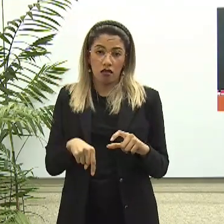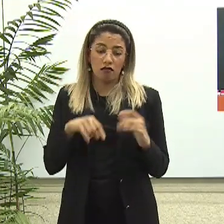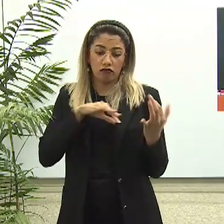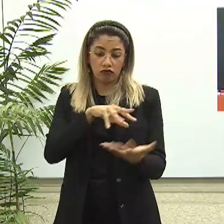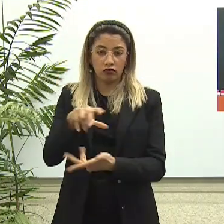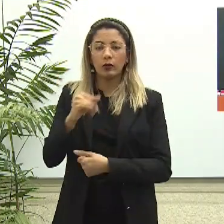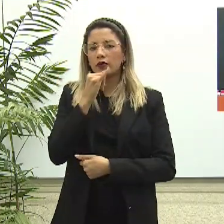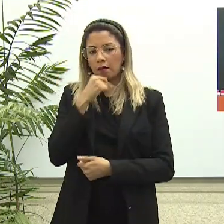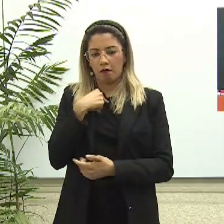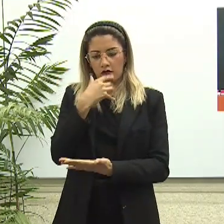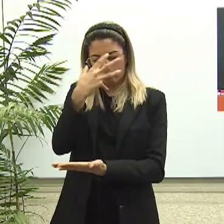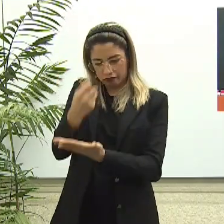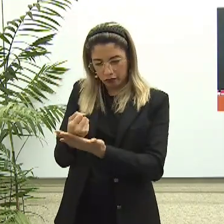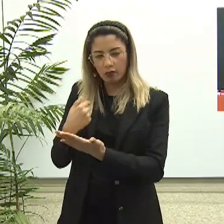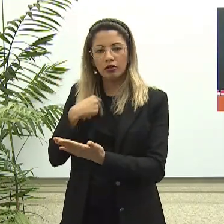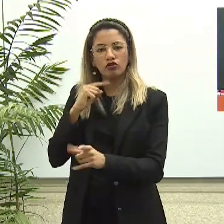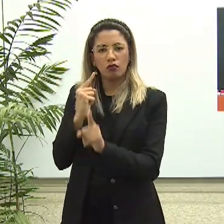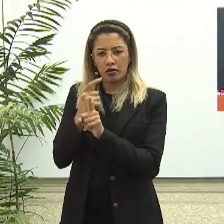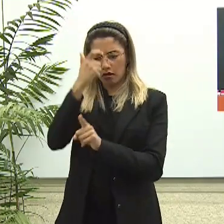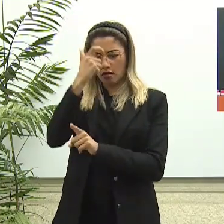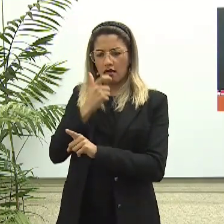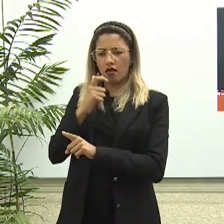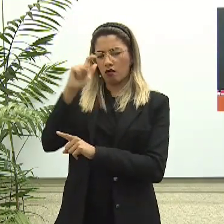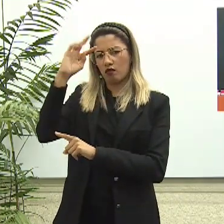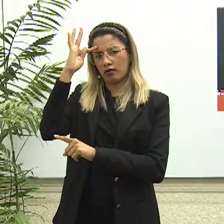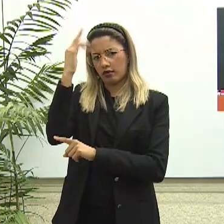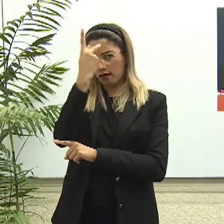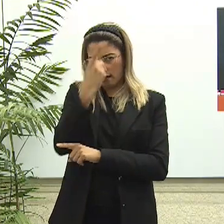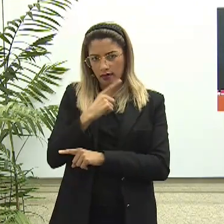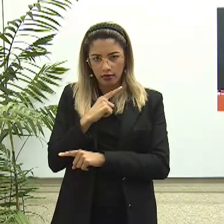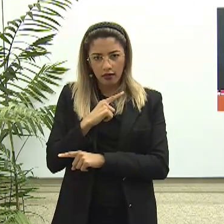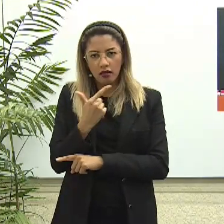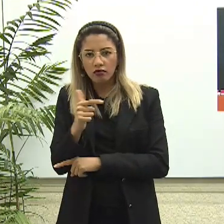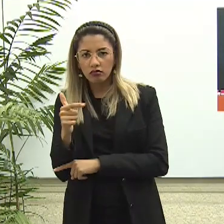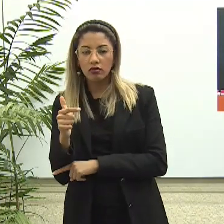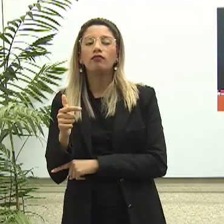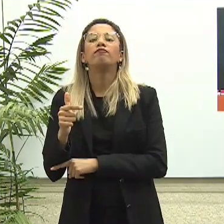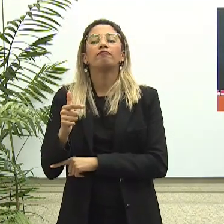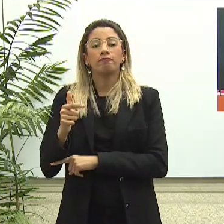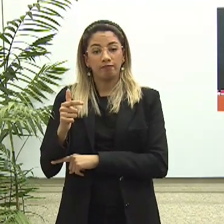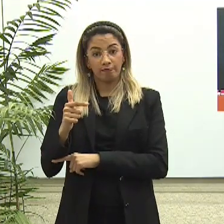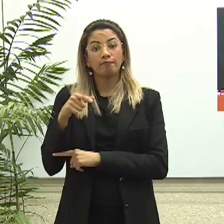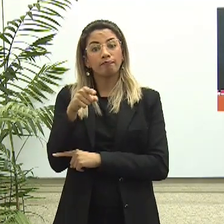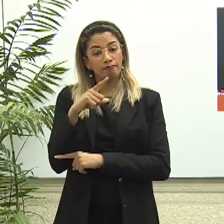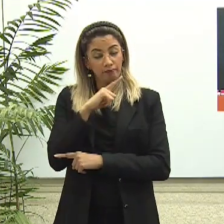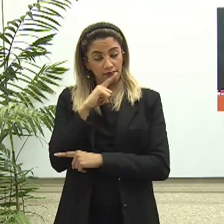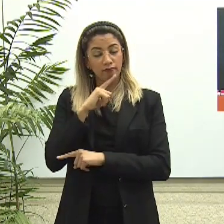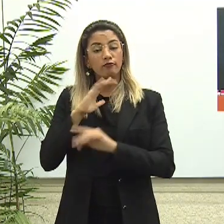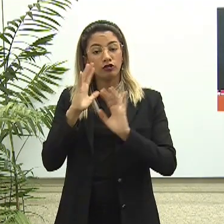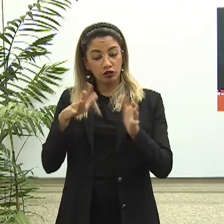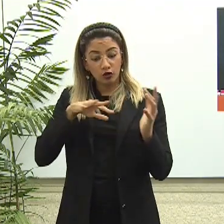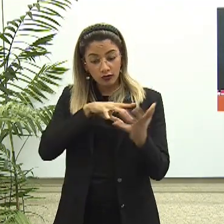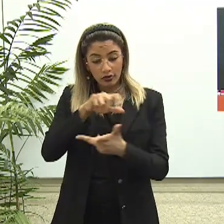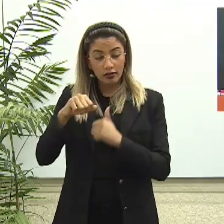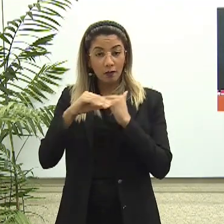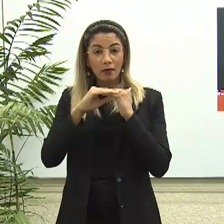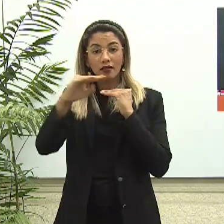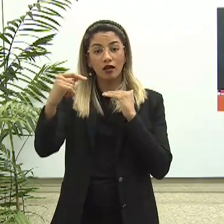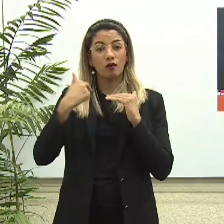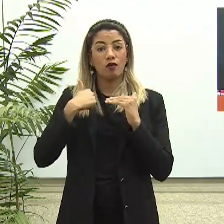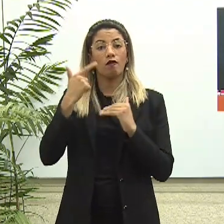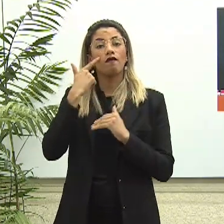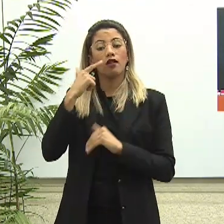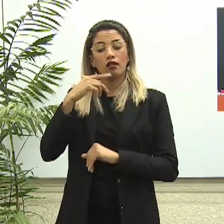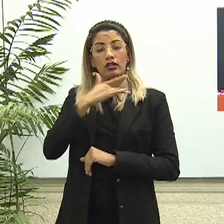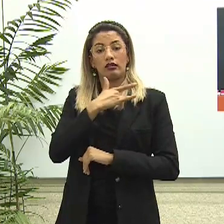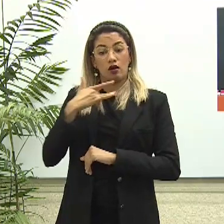aplicativo para saber se eu tenho TDH E aí vou lá eh e agora eu tenho um um padrão Universal onde eu vou medir a minha saúde baseado